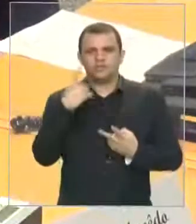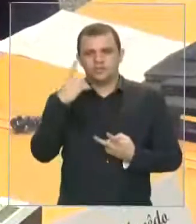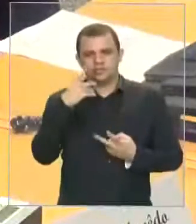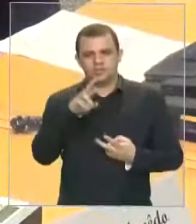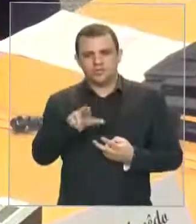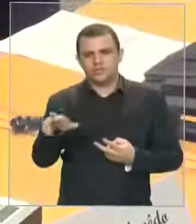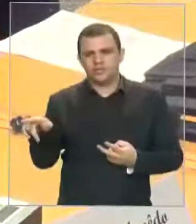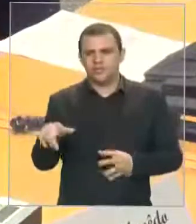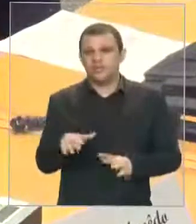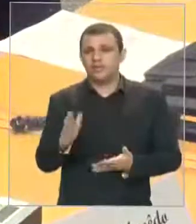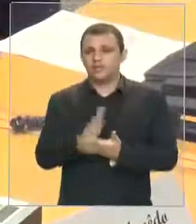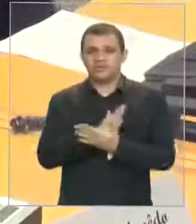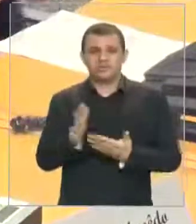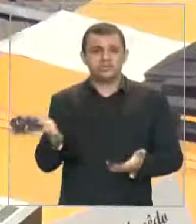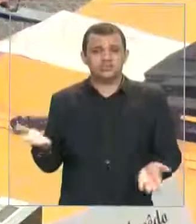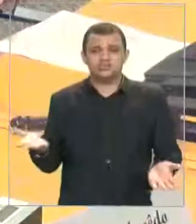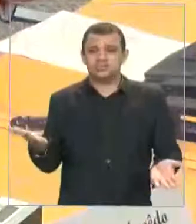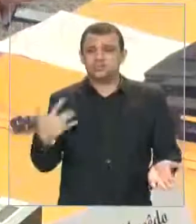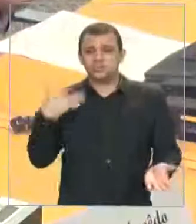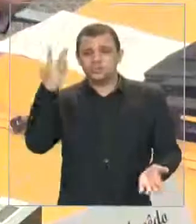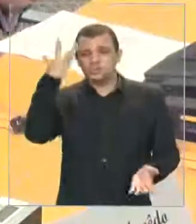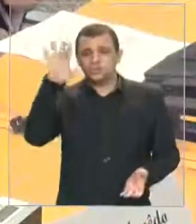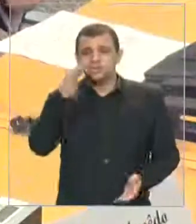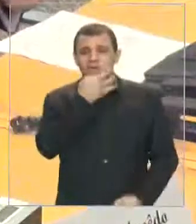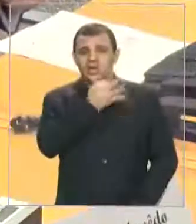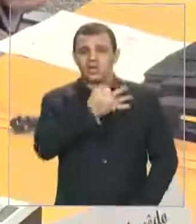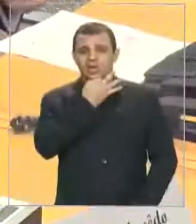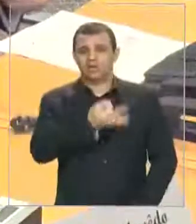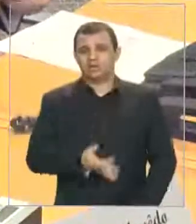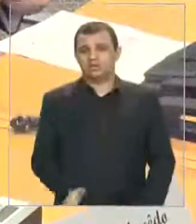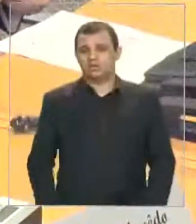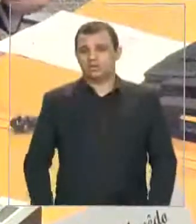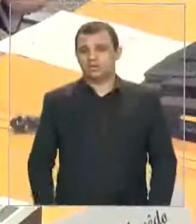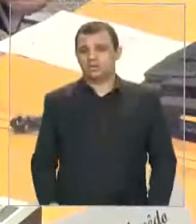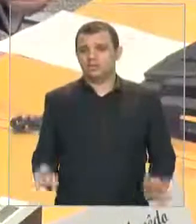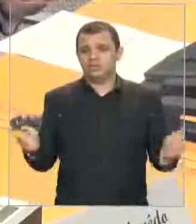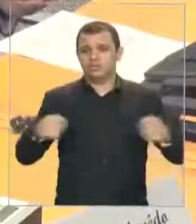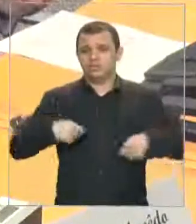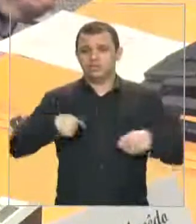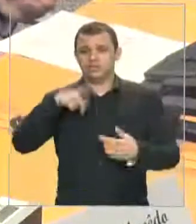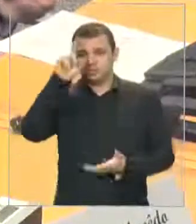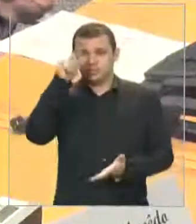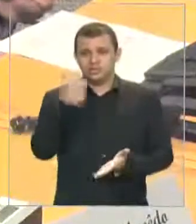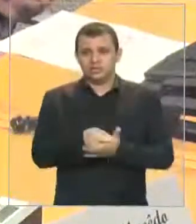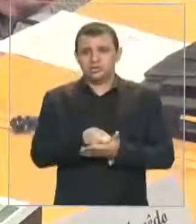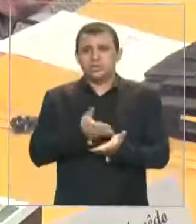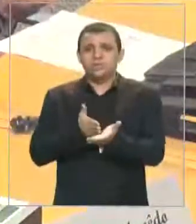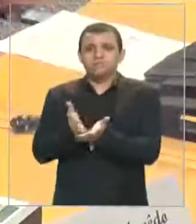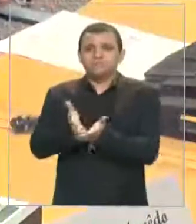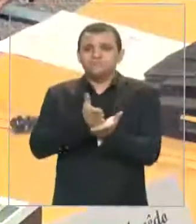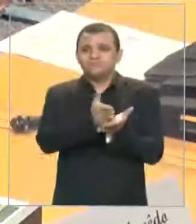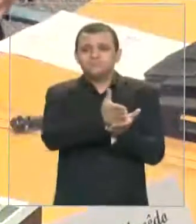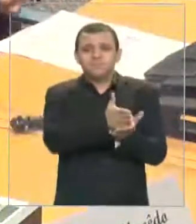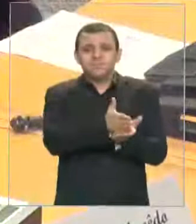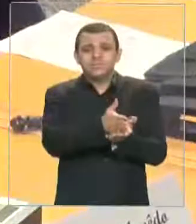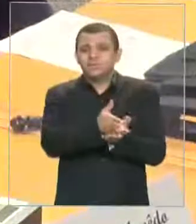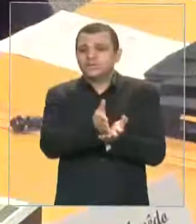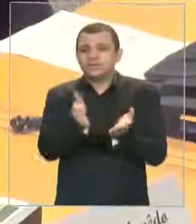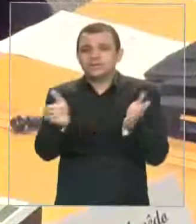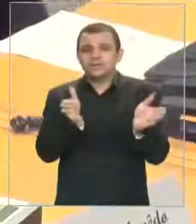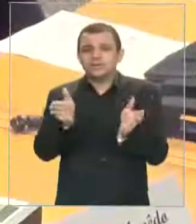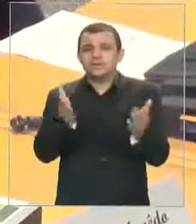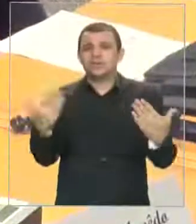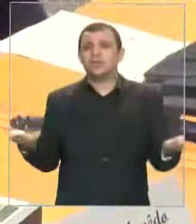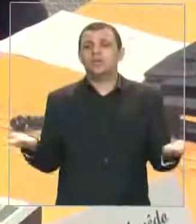tiveram argumentos para fazer com que eu decidisse que melhor caminho a gente deve